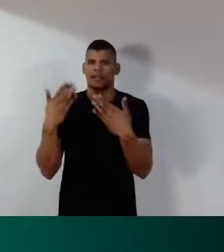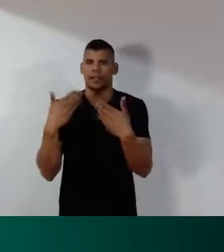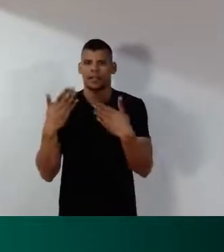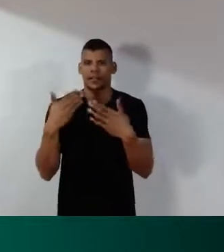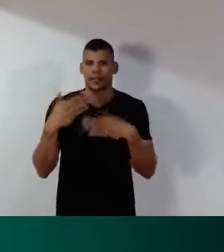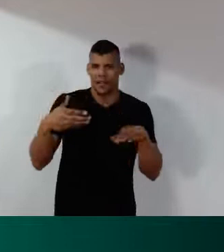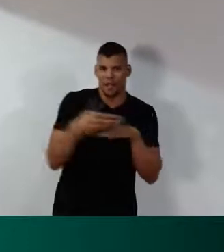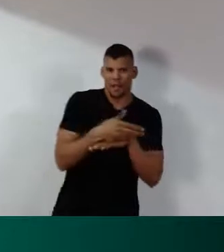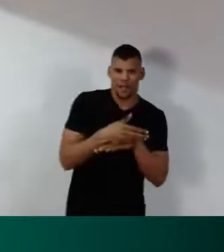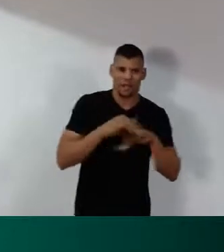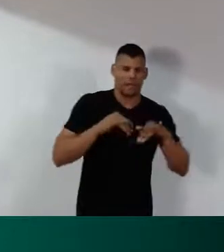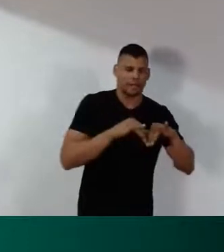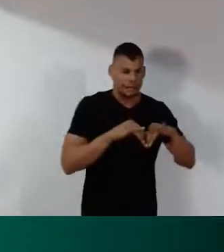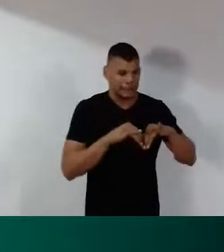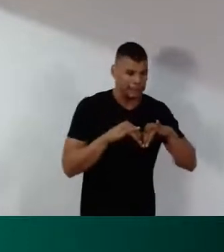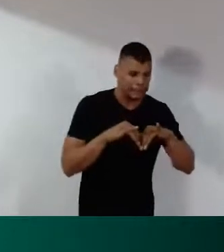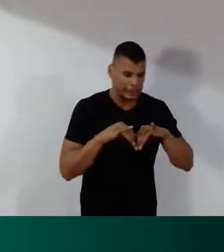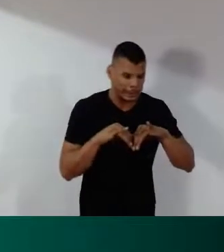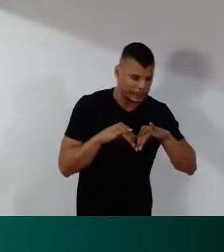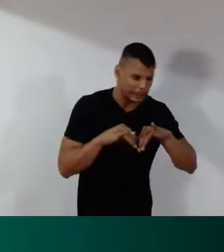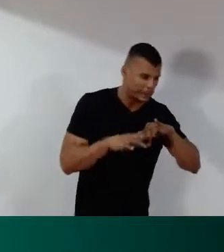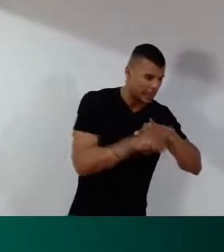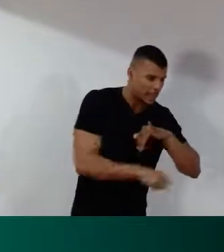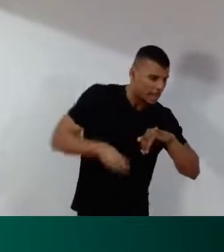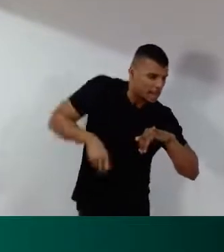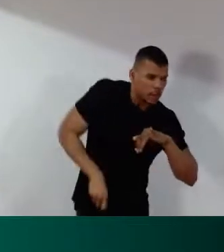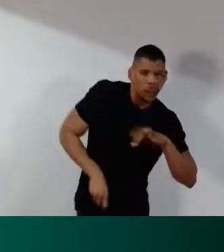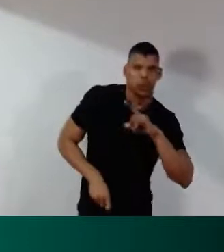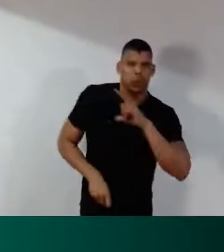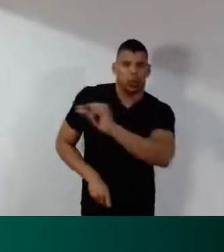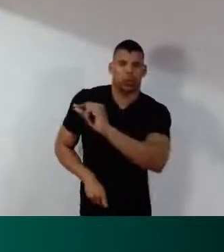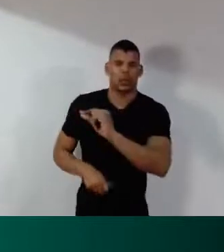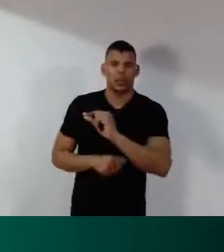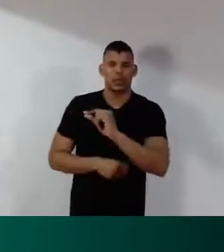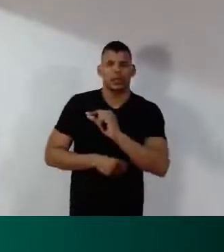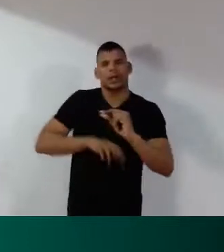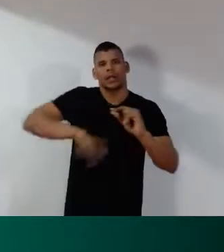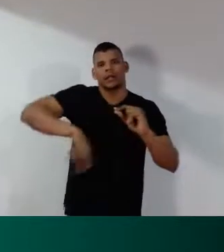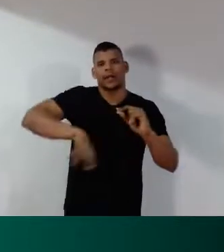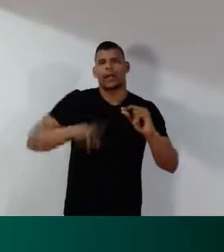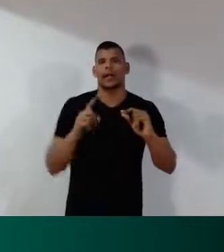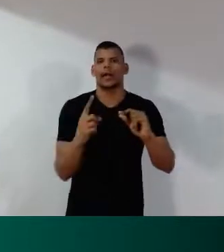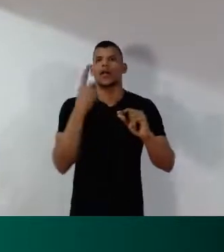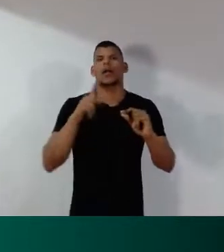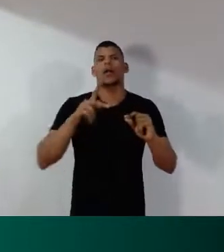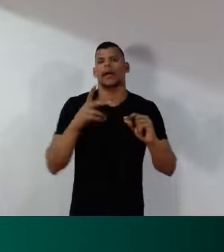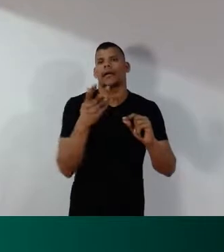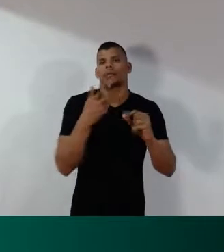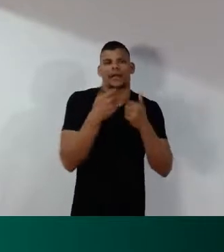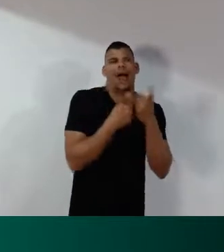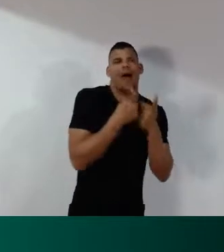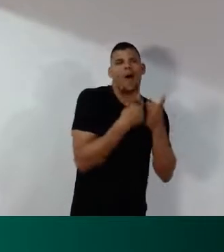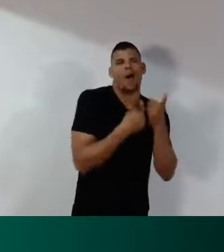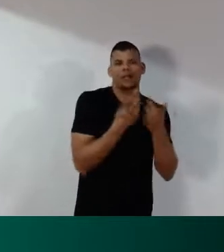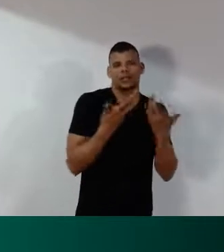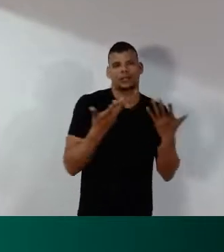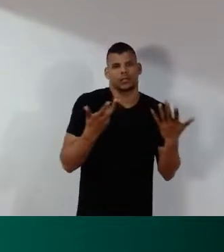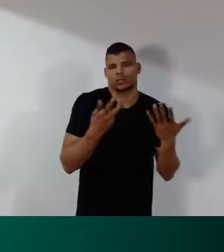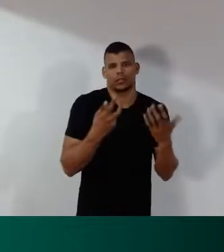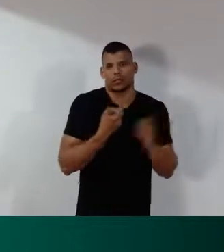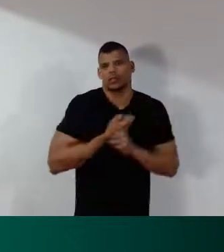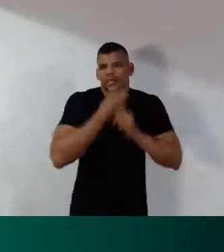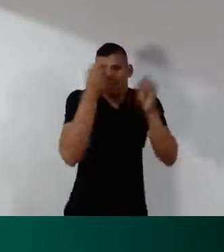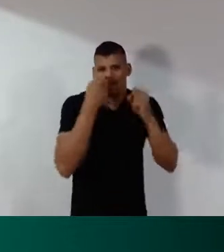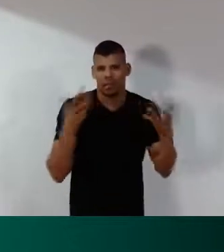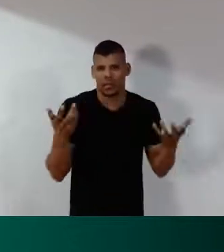tentar botar dentro da mochila recheada e isso embora e come a gente vai pegar um quilo de alimento e levar para casa porque ia perguntar a ele pegou e se alimentar onde tá roubando